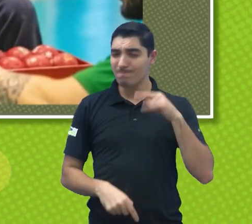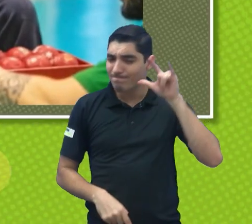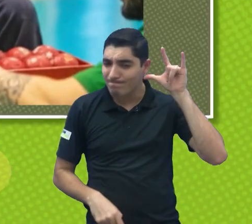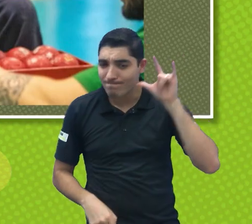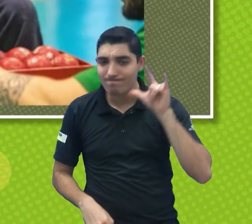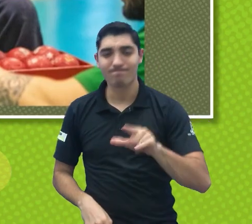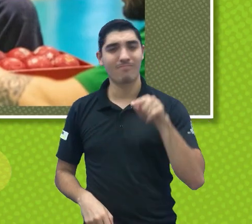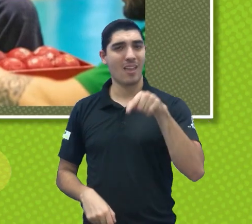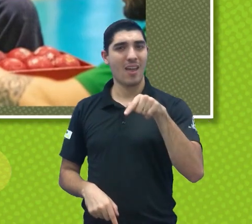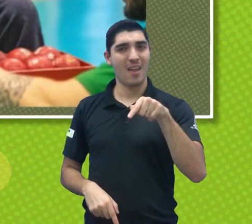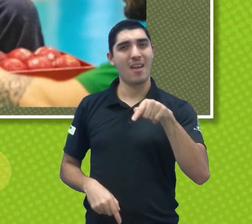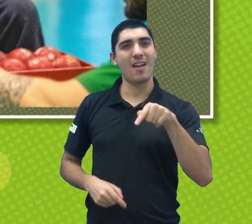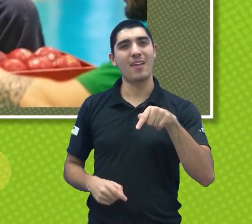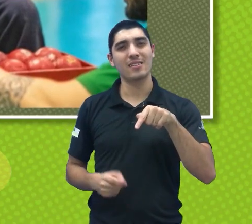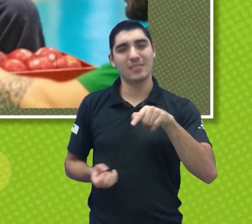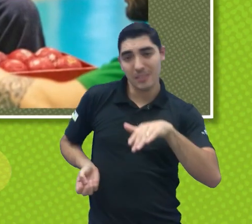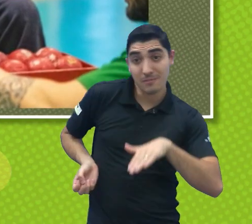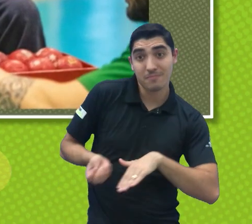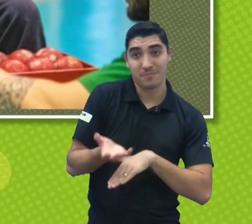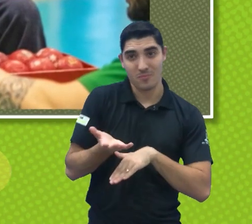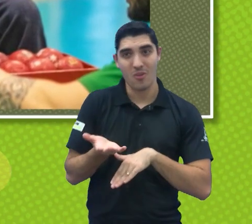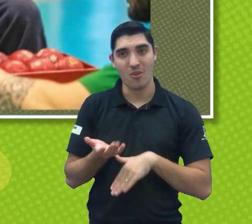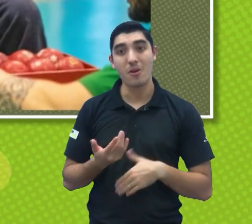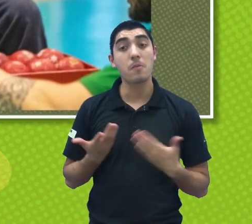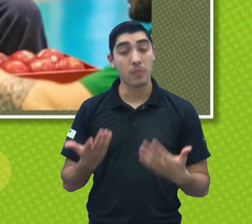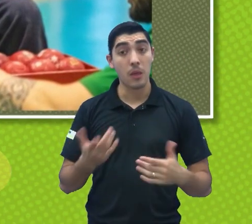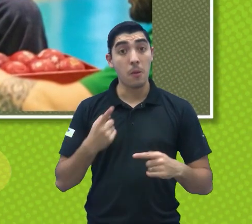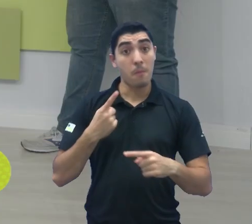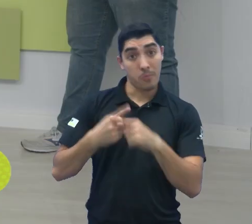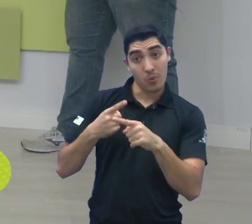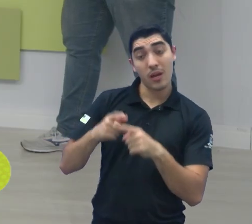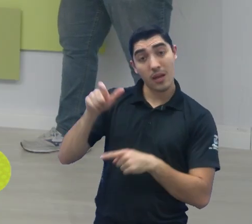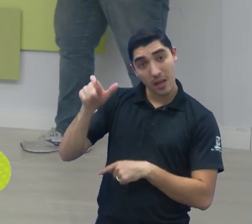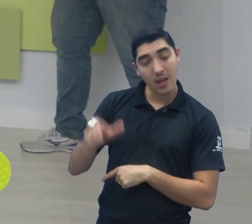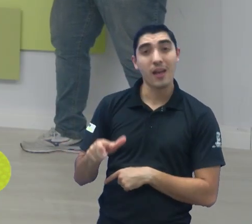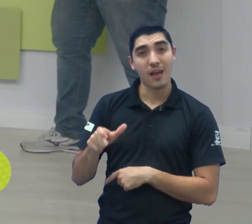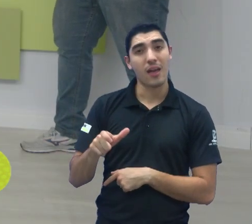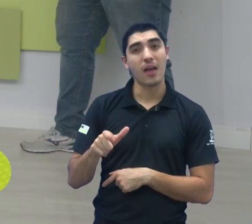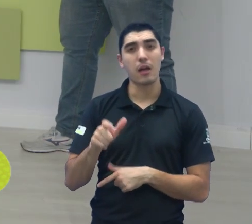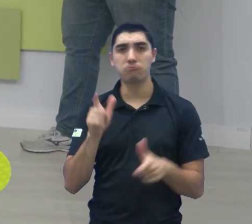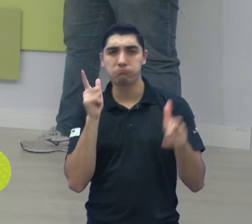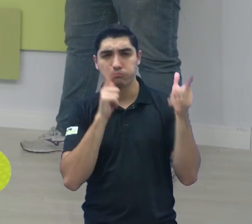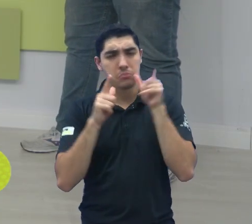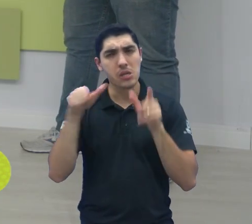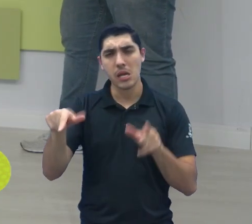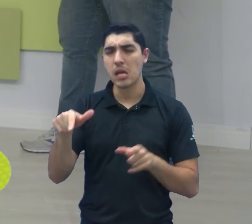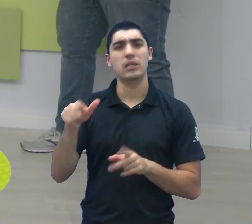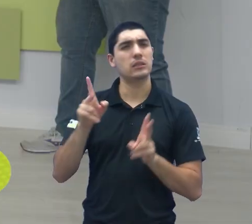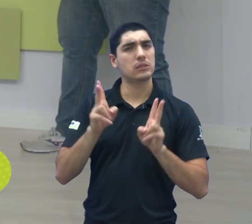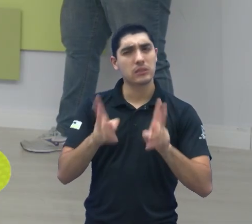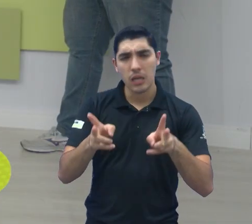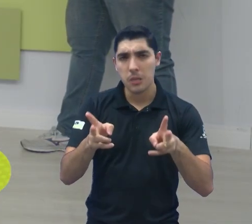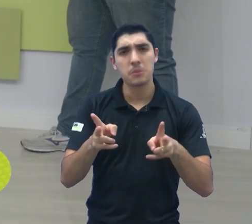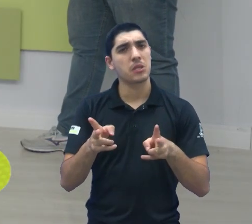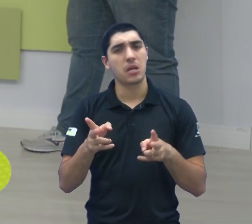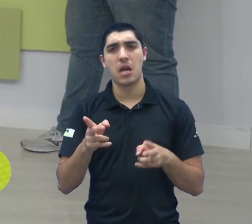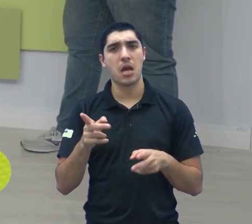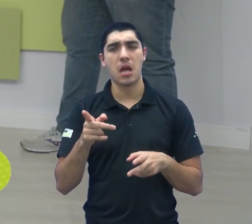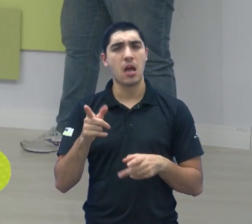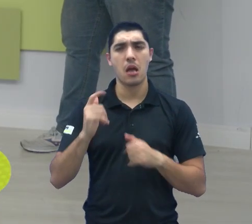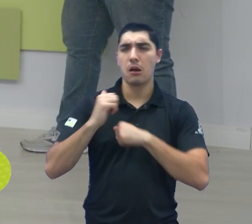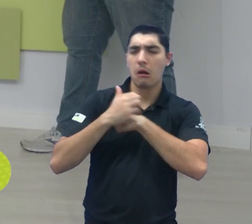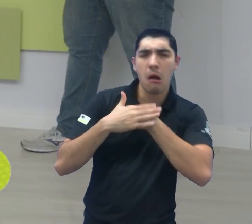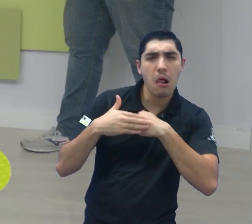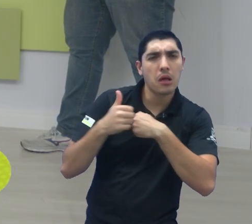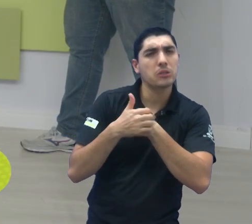esporte, através dele, não só pelo atleta que ele é, né? Pela pessoa que ele é muito carismático, qualquer ambiente que ele chega, todo mundo se apaixona